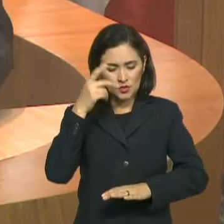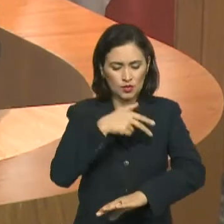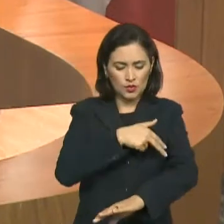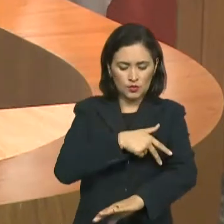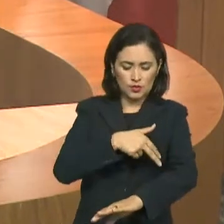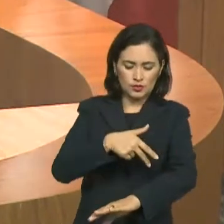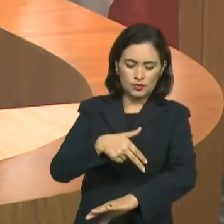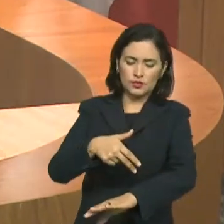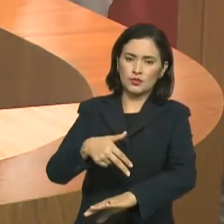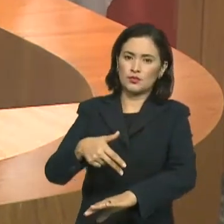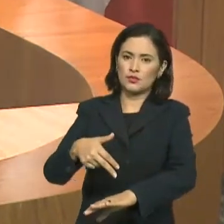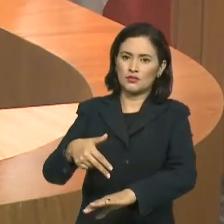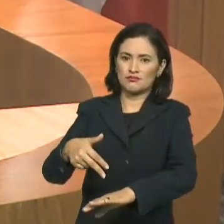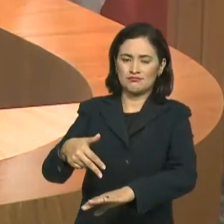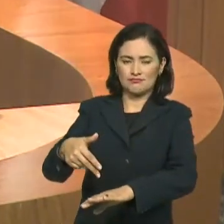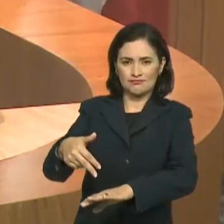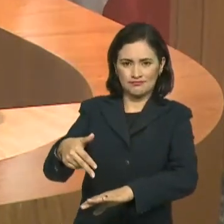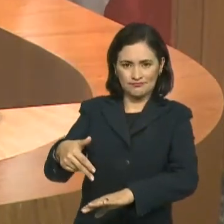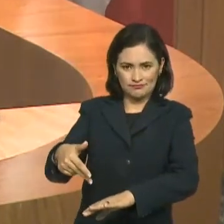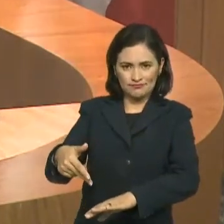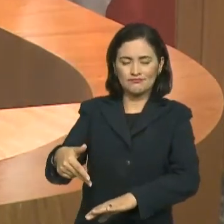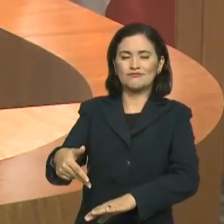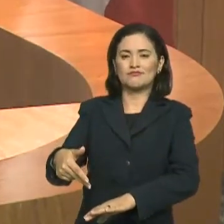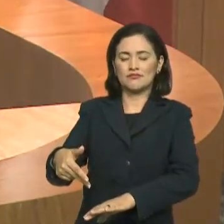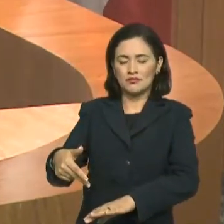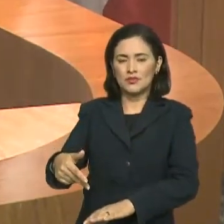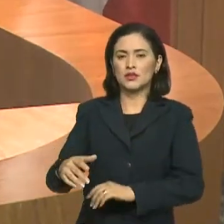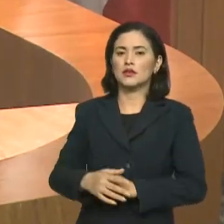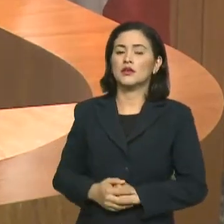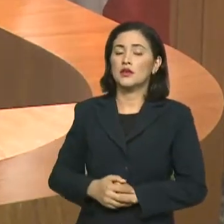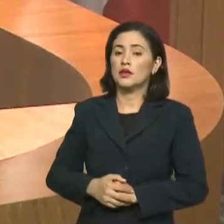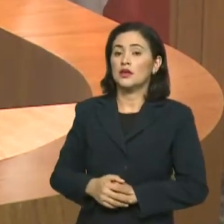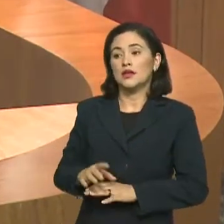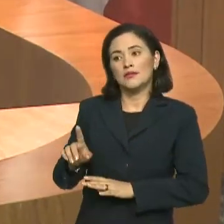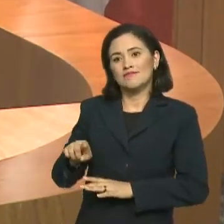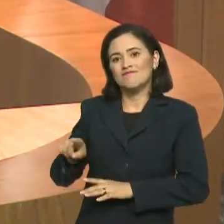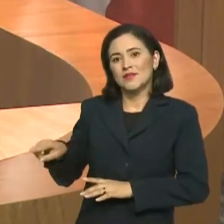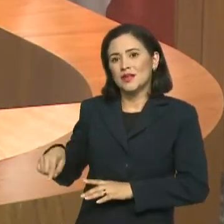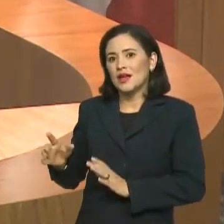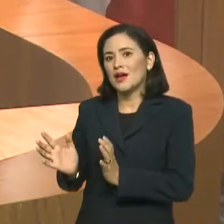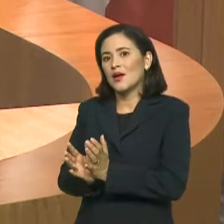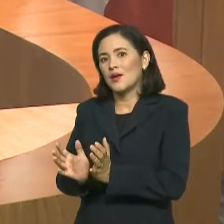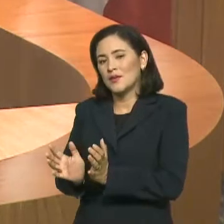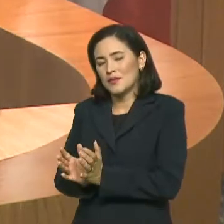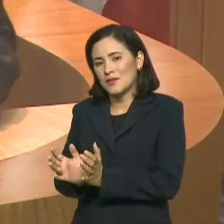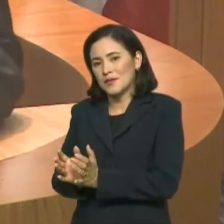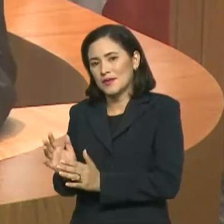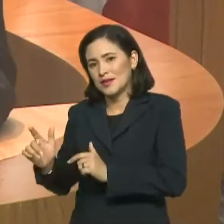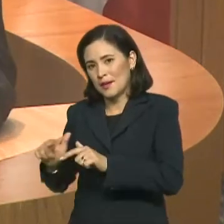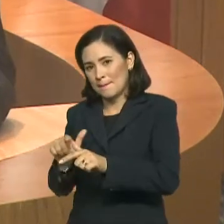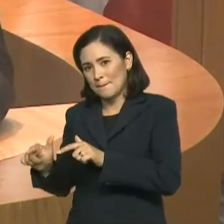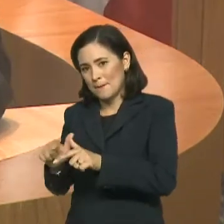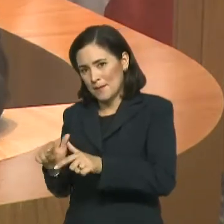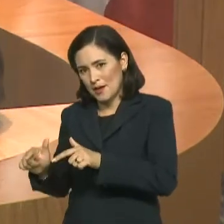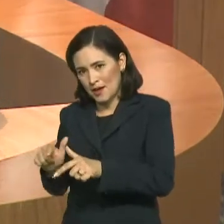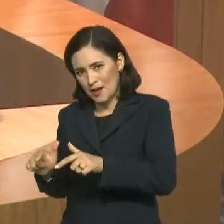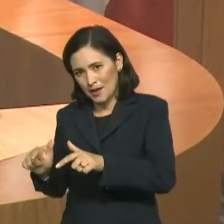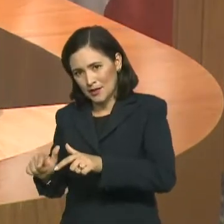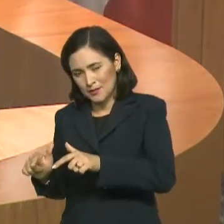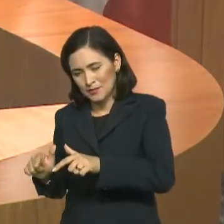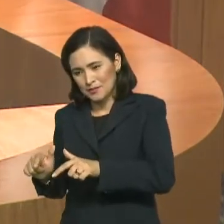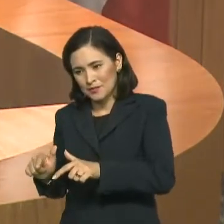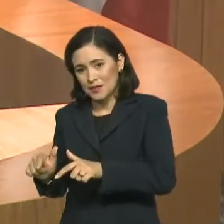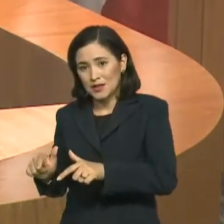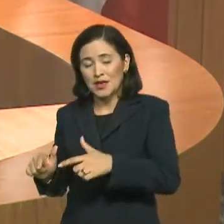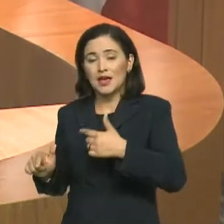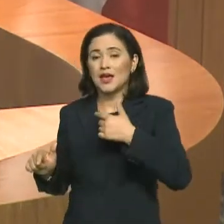dos trabalhadores que estão ali no dia a dia, se empenhando para a rápida conclusão da ponte. Ou seja, quero dizer